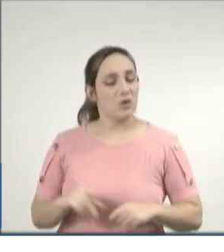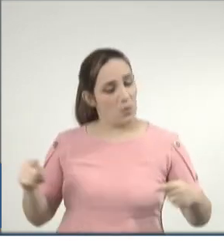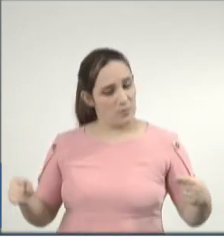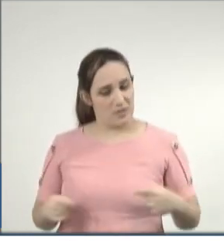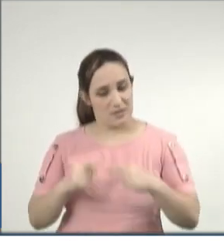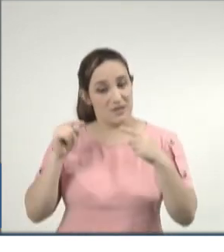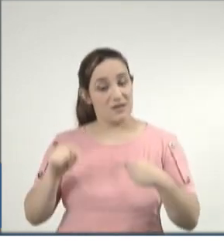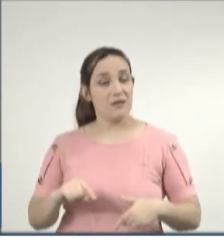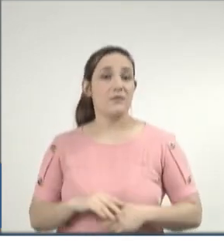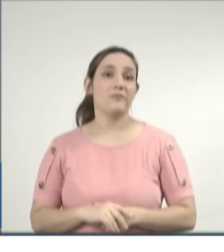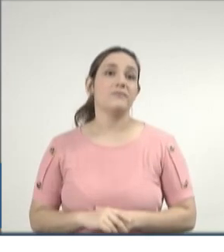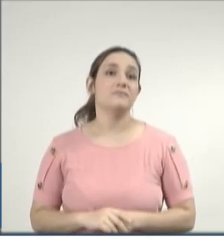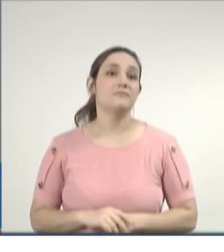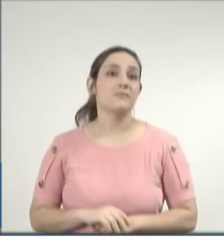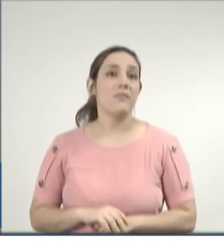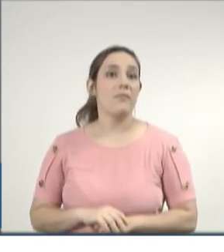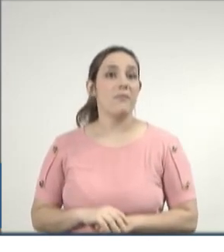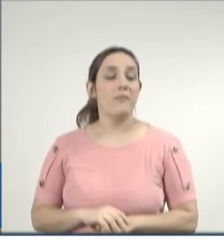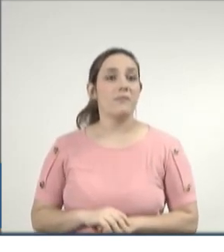aqui. Ó,